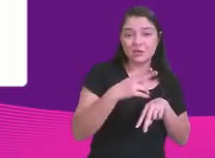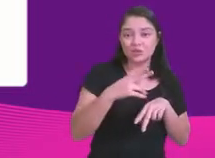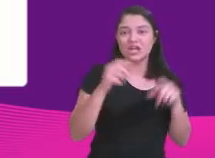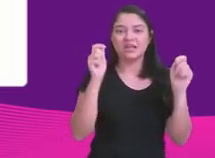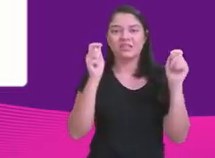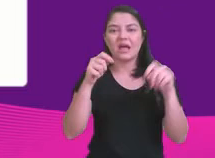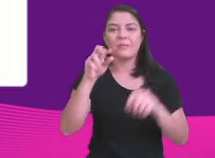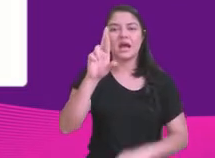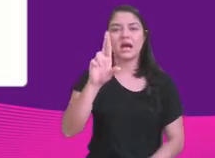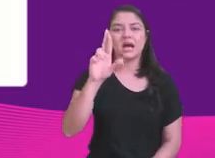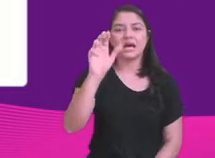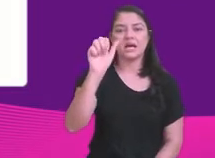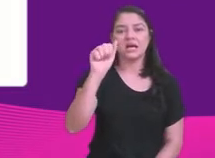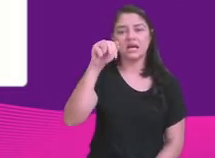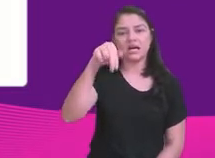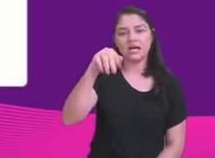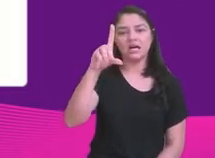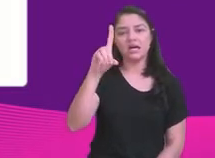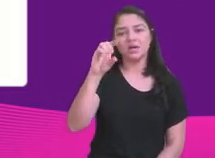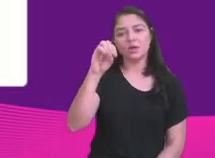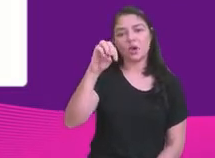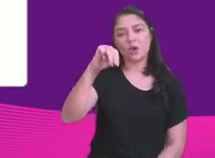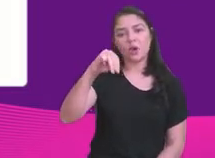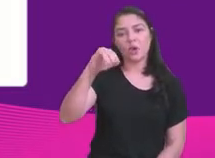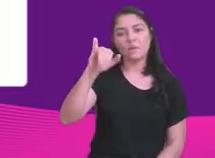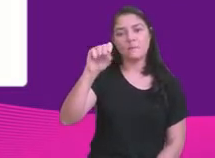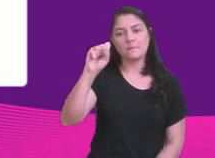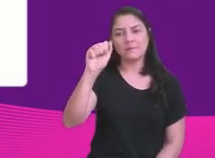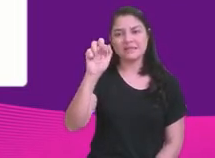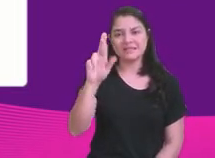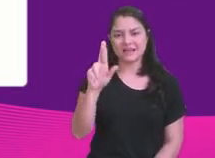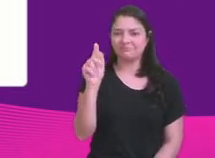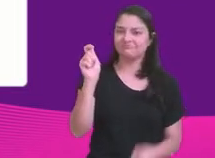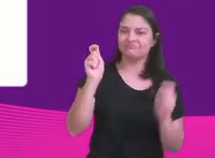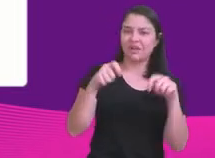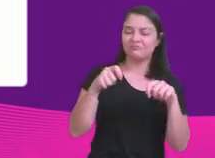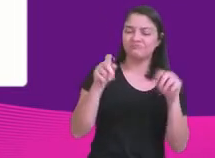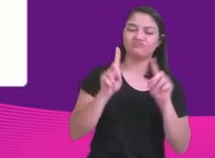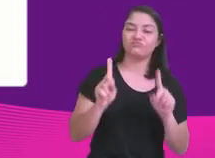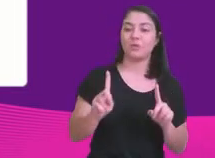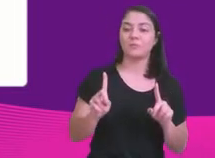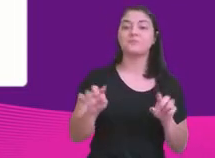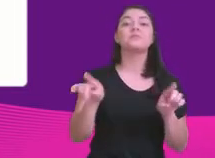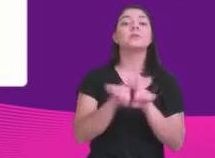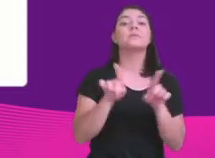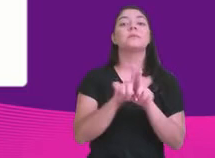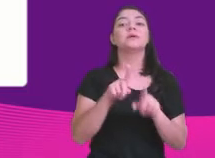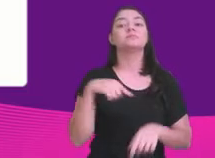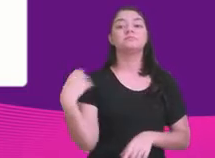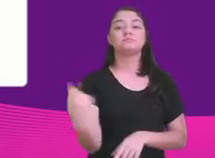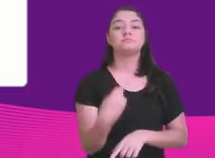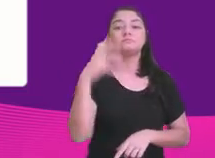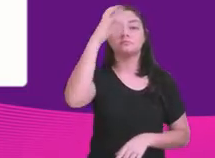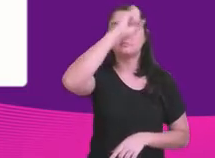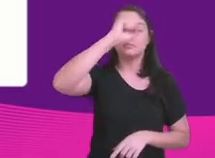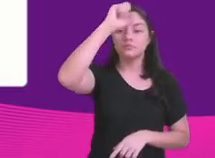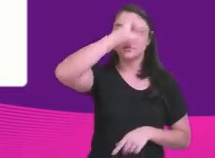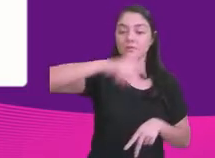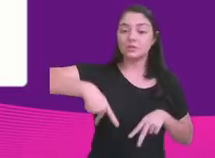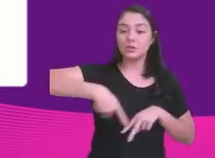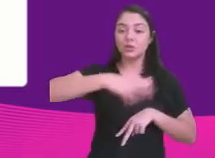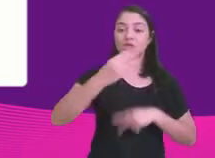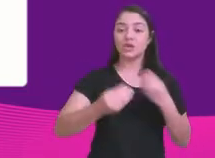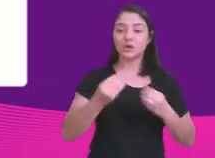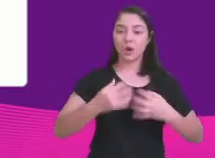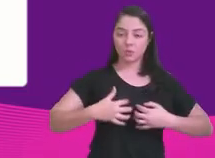randomizar e para demonstrar o que é mais efetivo. Nós aprendemos a fazer a cirurgia de forma aberta,